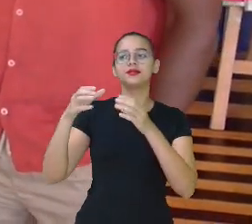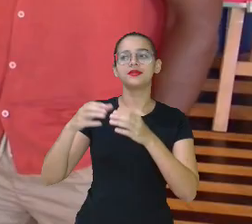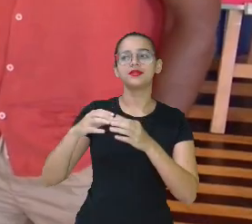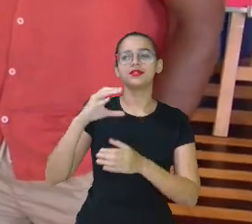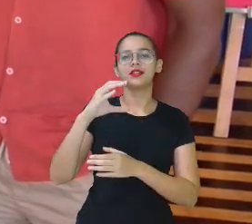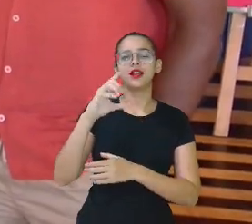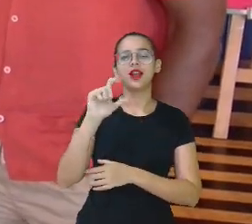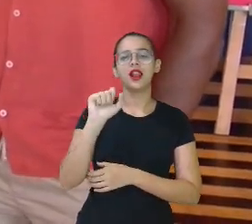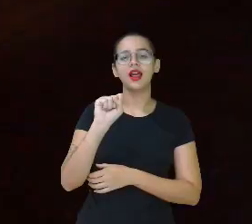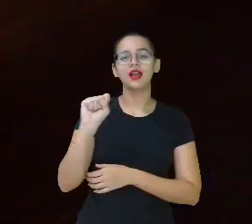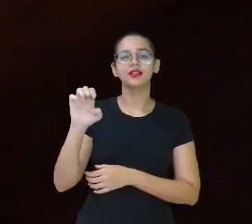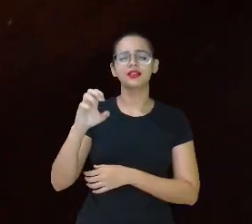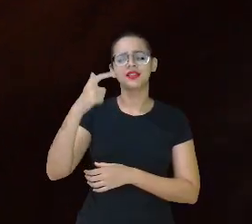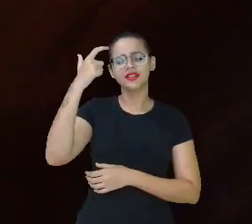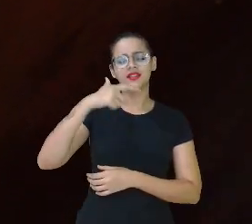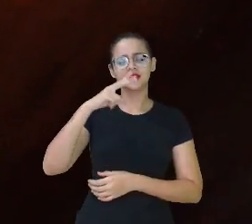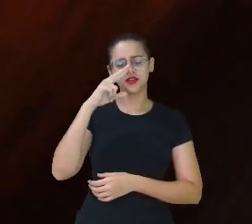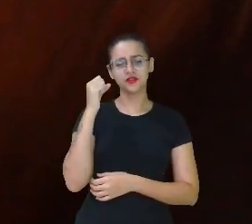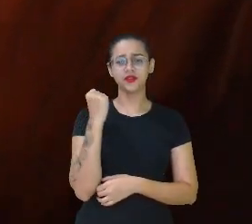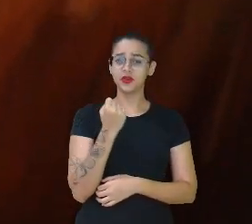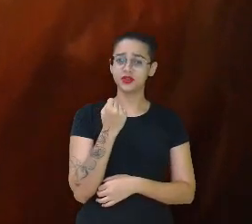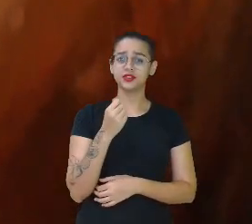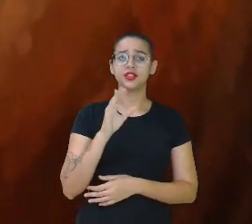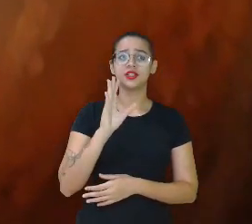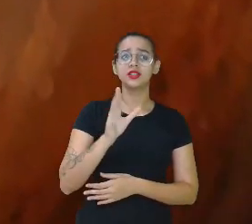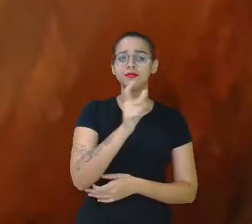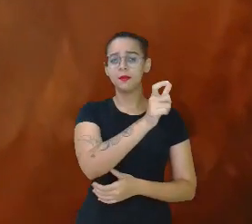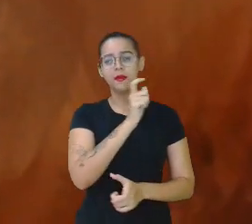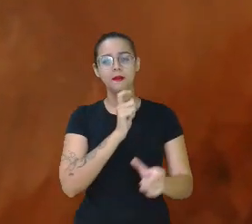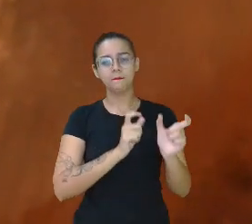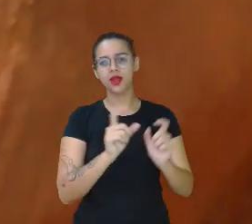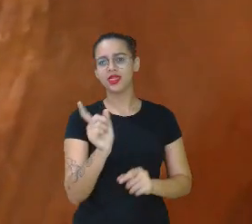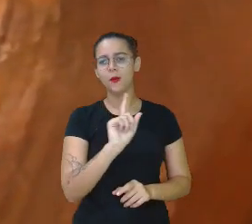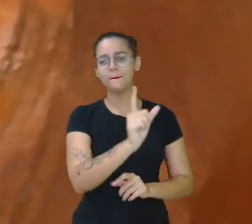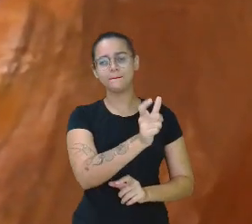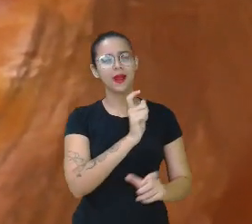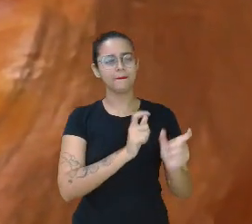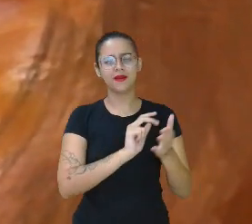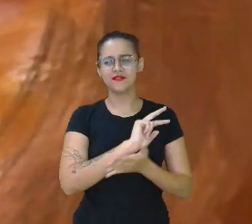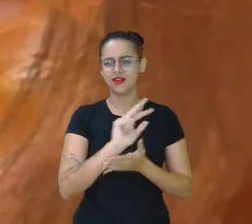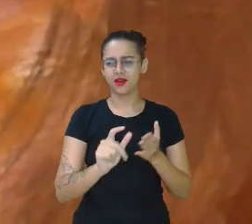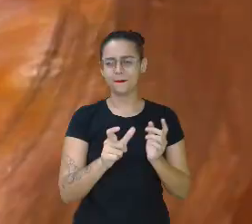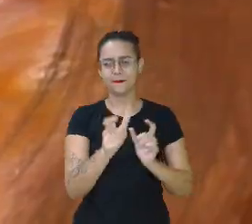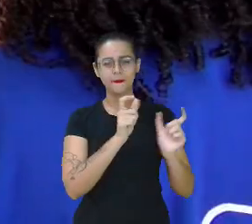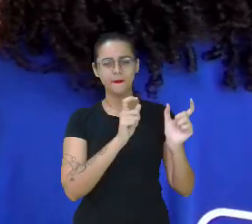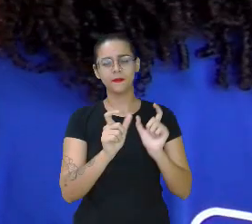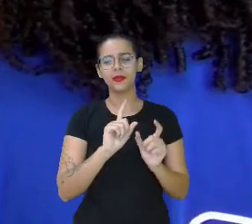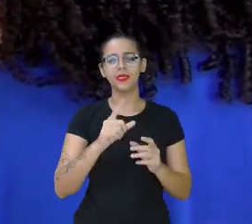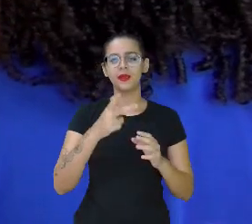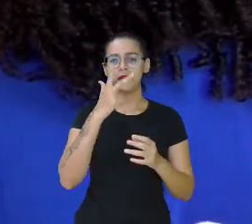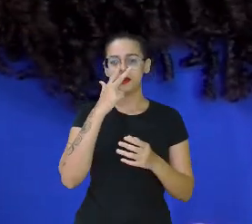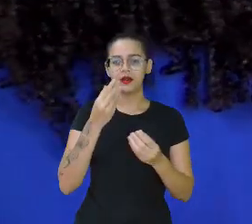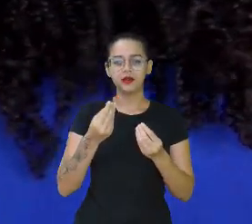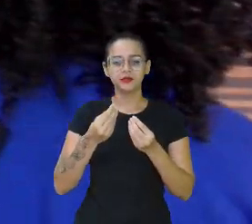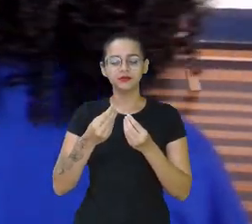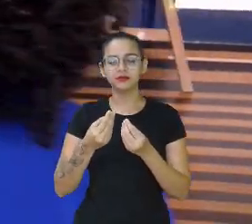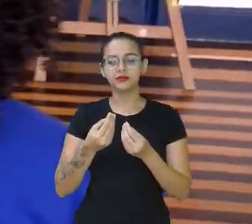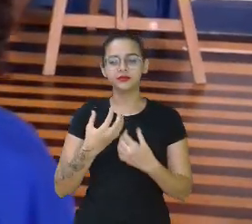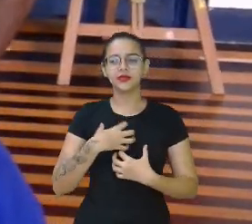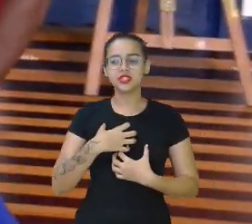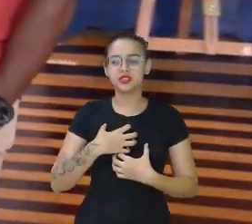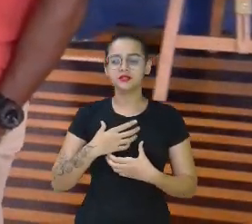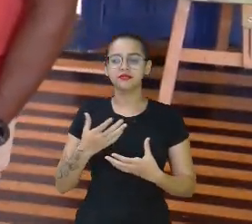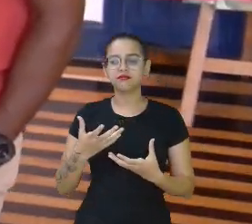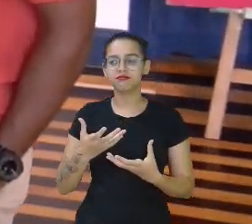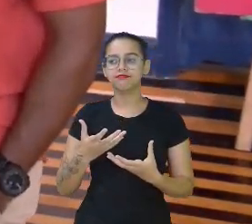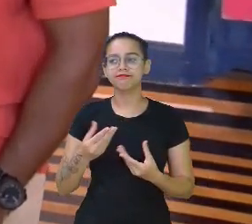Ser forte. Já recebi muito não, sabe? Vários. E que não me desmotivaram porque eu já sabia do meu